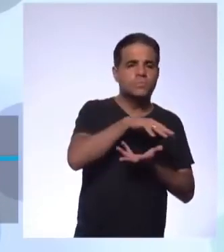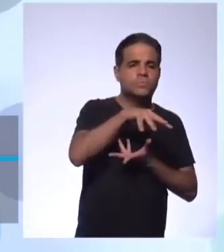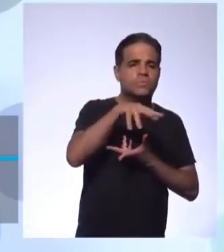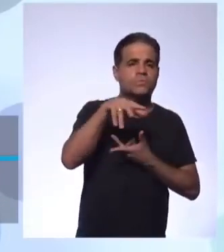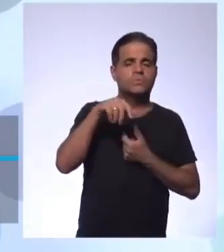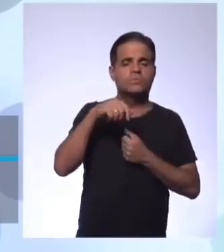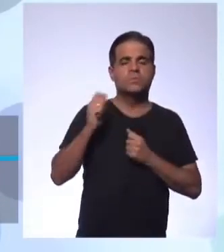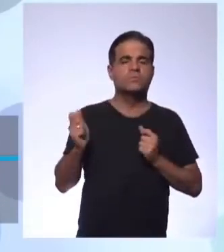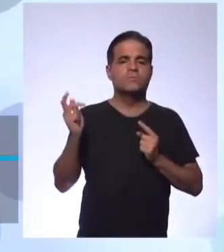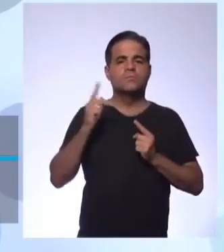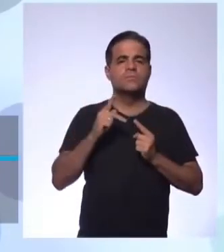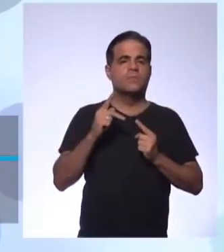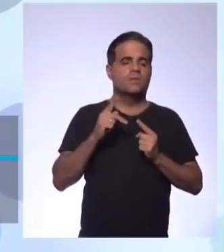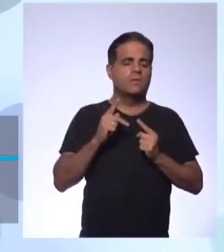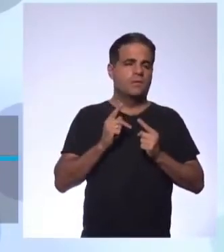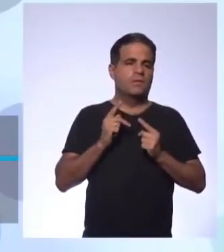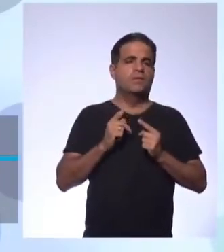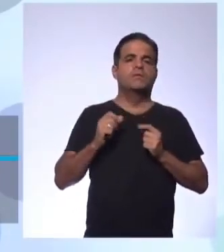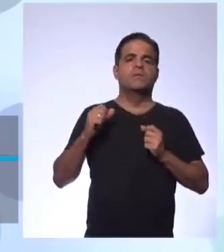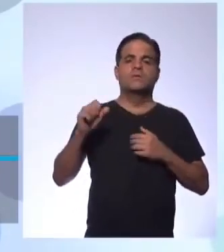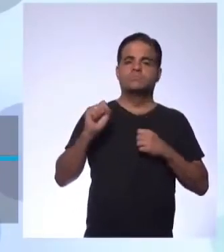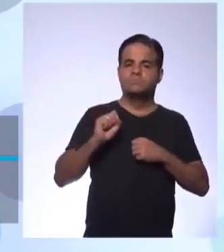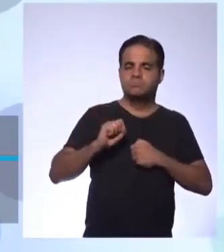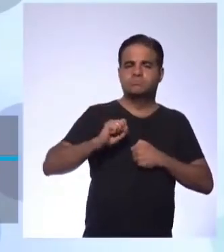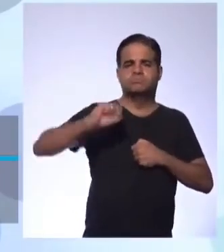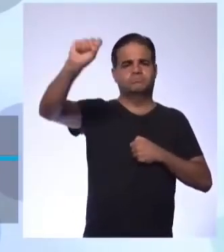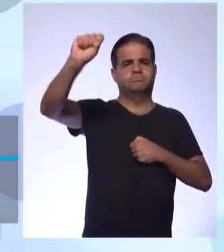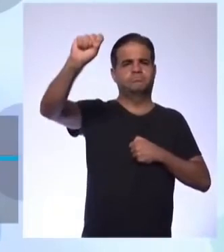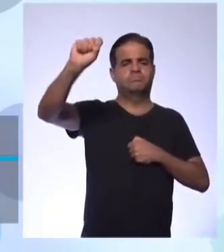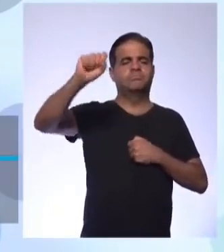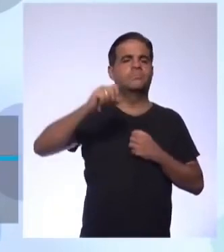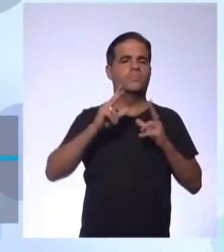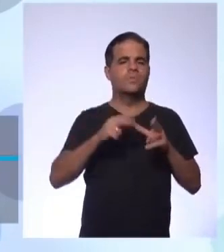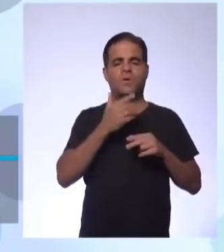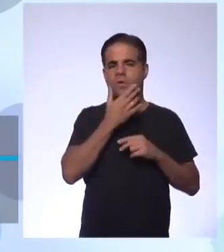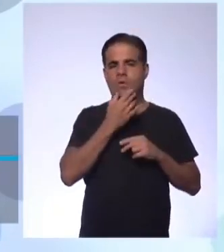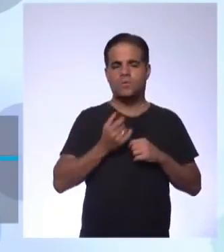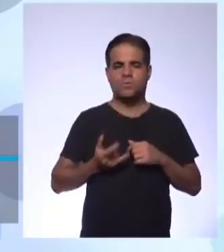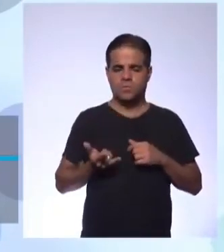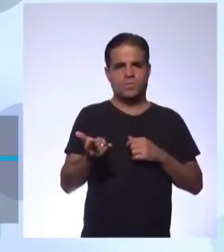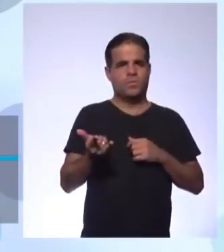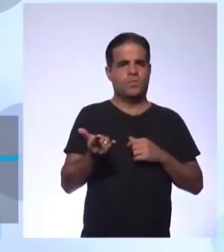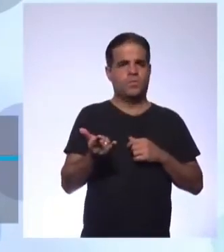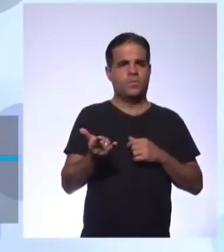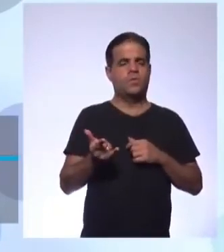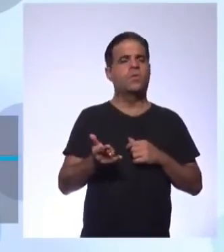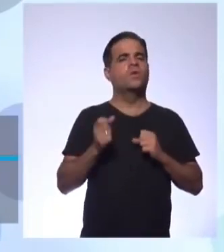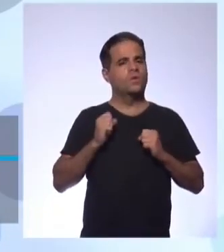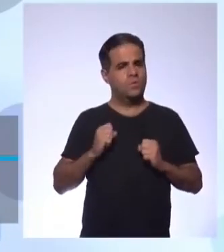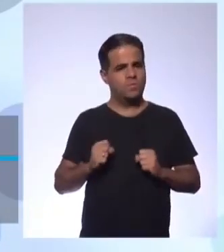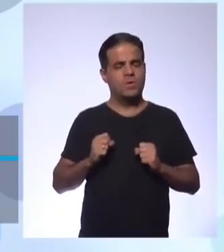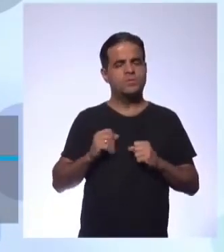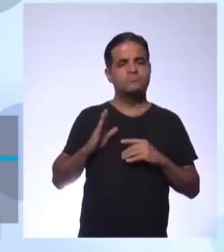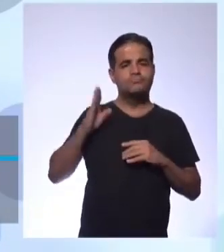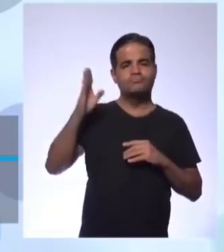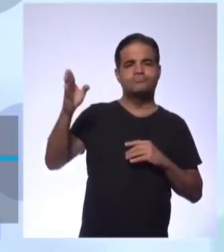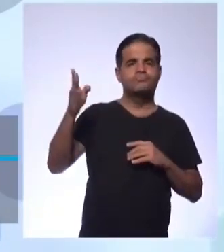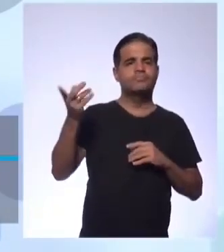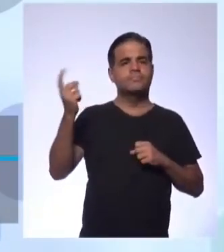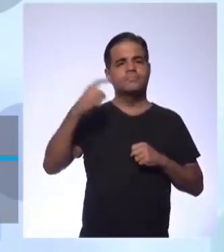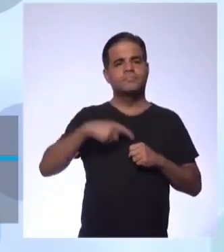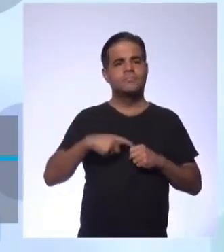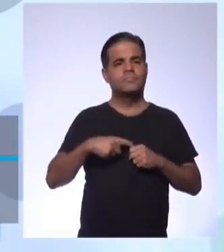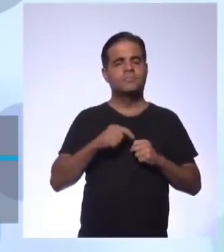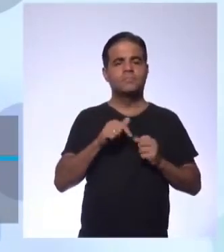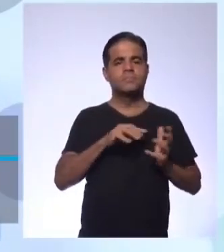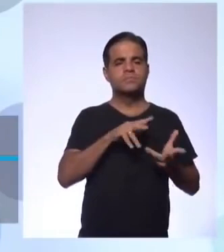que personagens, heróis, a professora falou agora há pouco, né, do Homem-Aranha, exista e eu possa ir para lá e voltar para